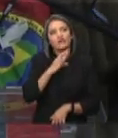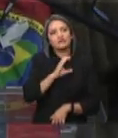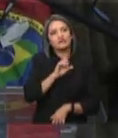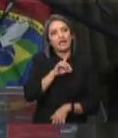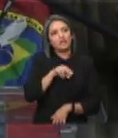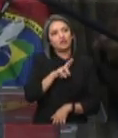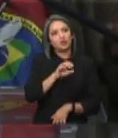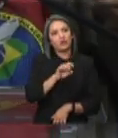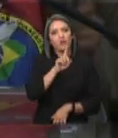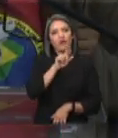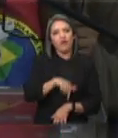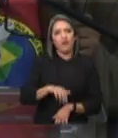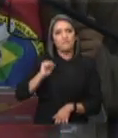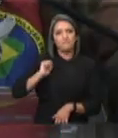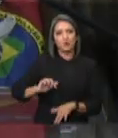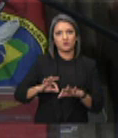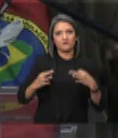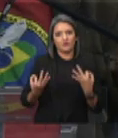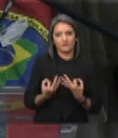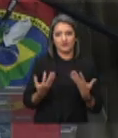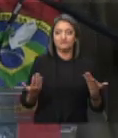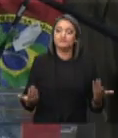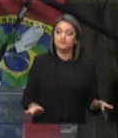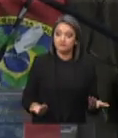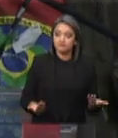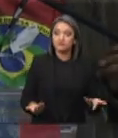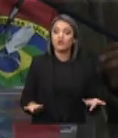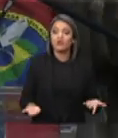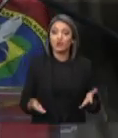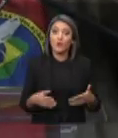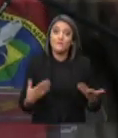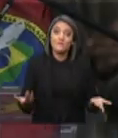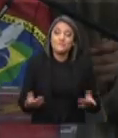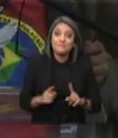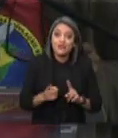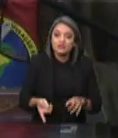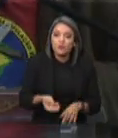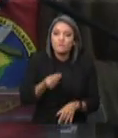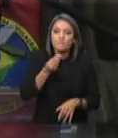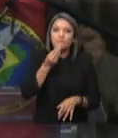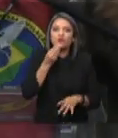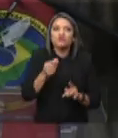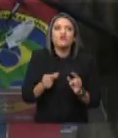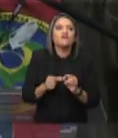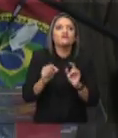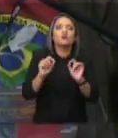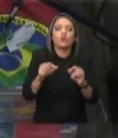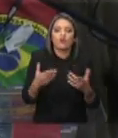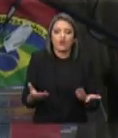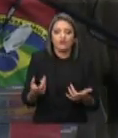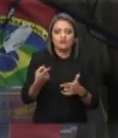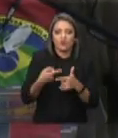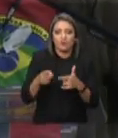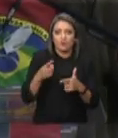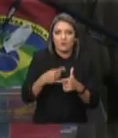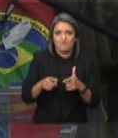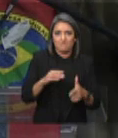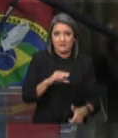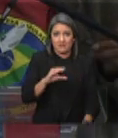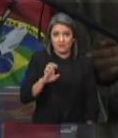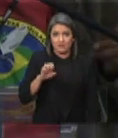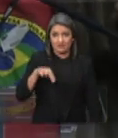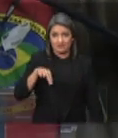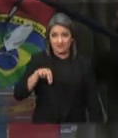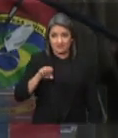para receber bolsa família o Caio único poderia ser a gente tem um problema muito sério na parte de Senso do